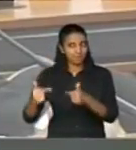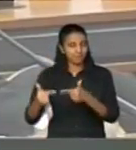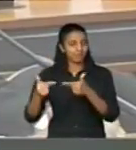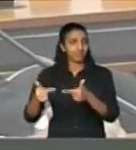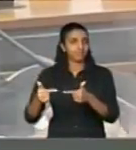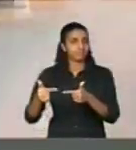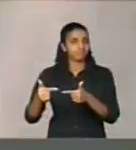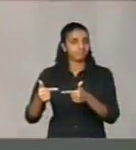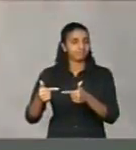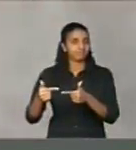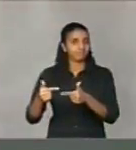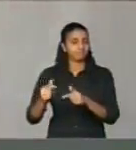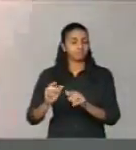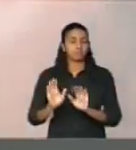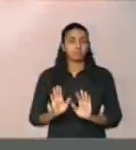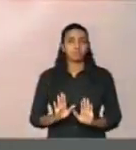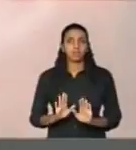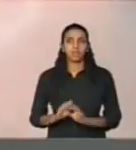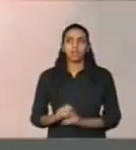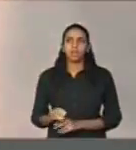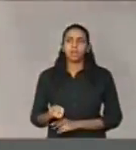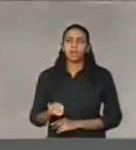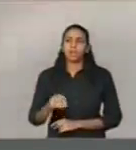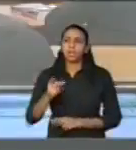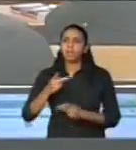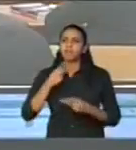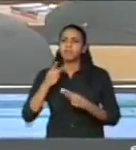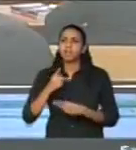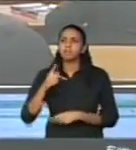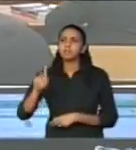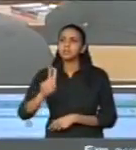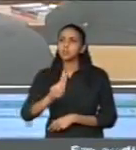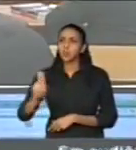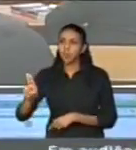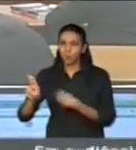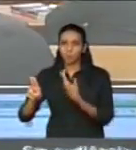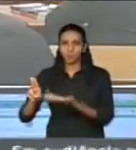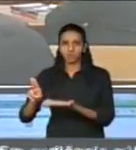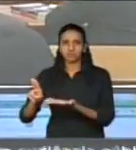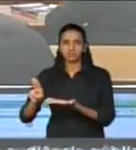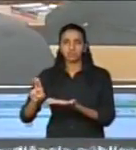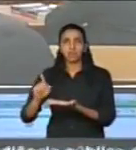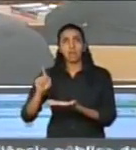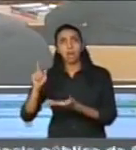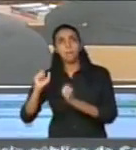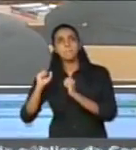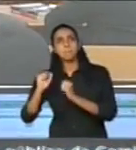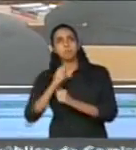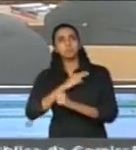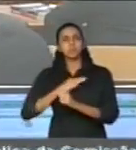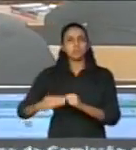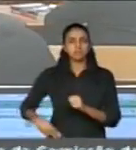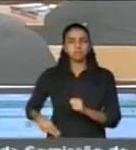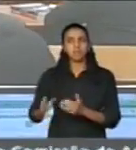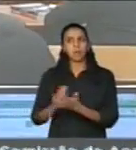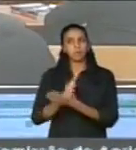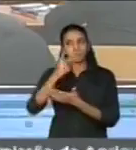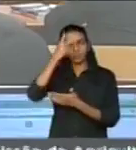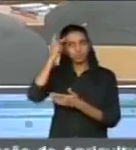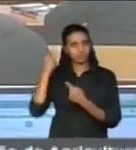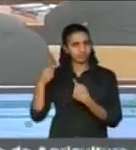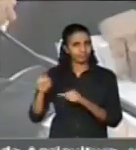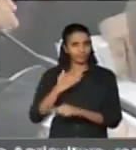nome, ao ser citado como ministro, gerou-se muitas críticas e Vossa Excelência sabe